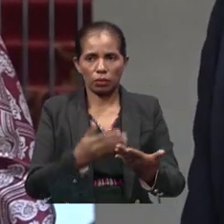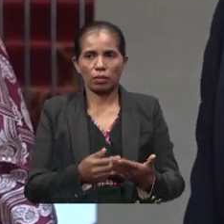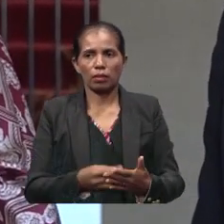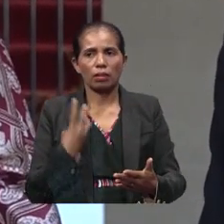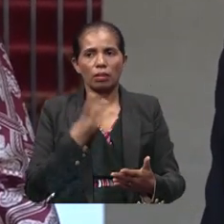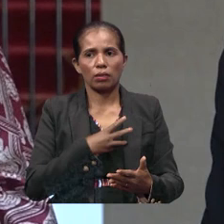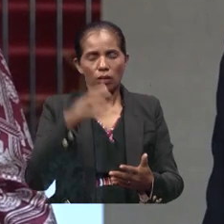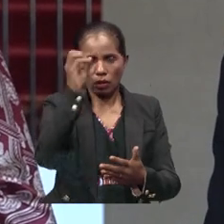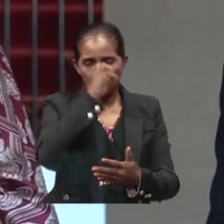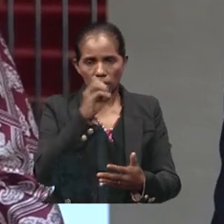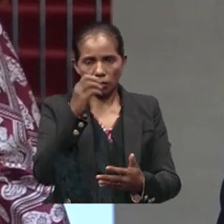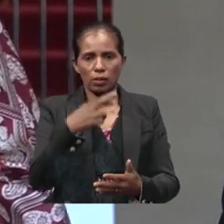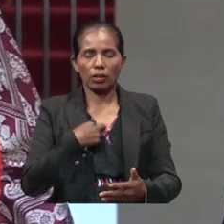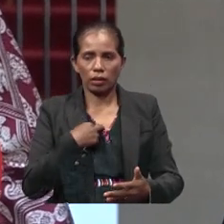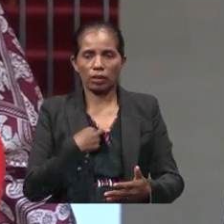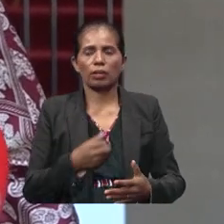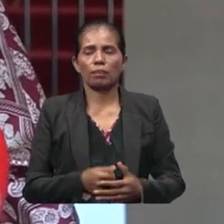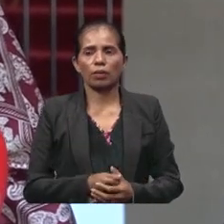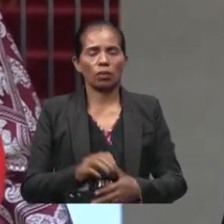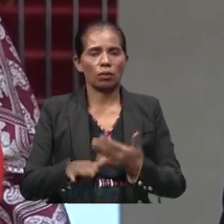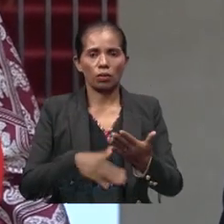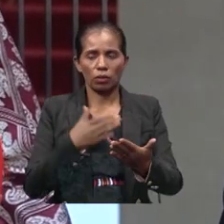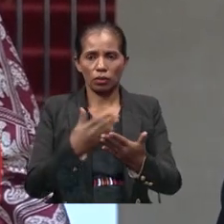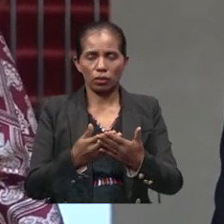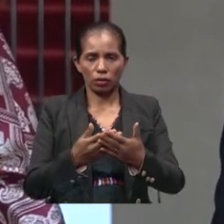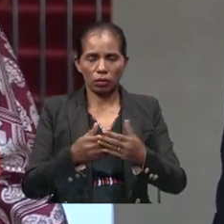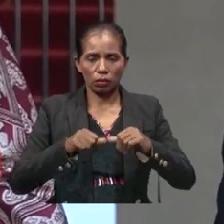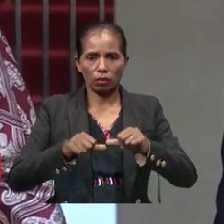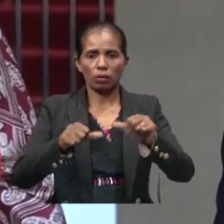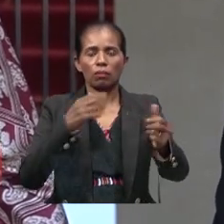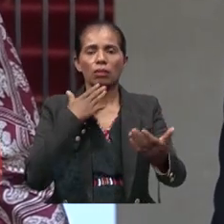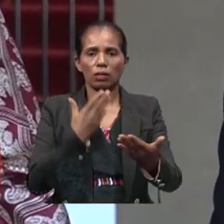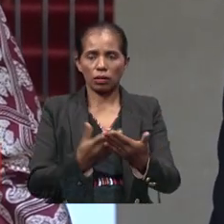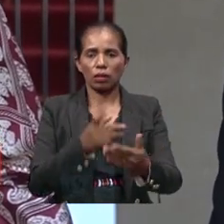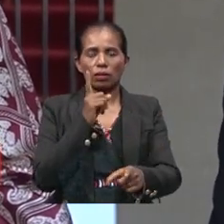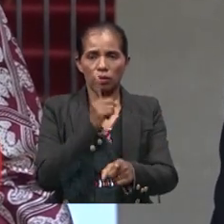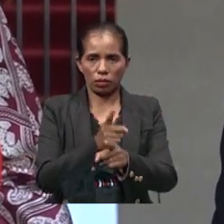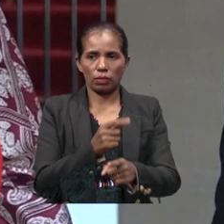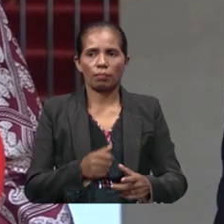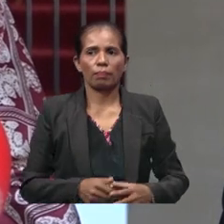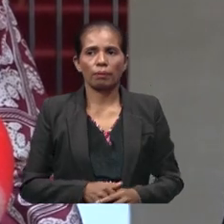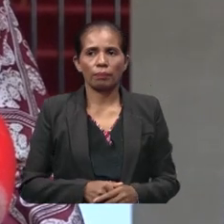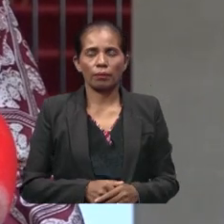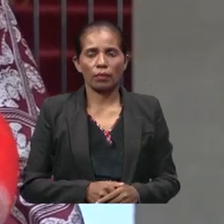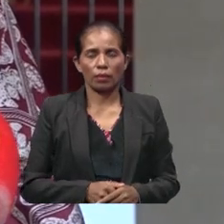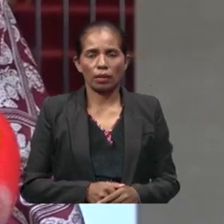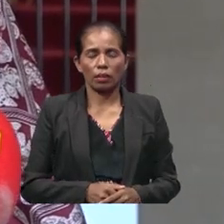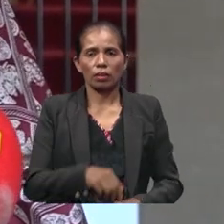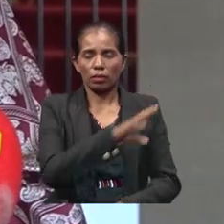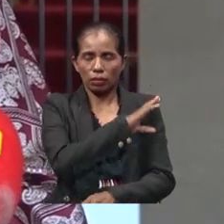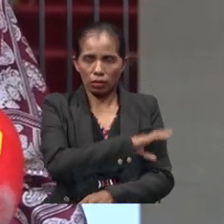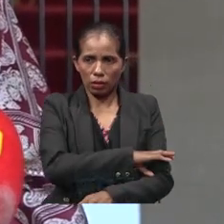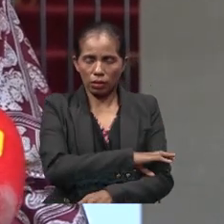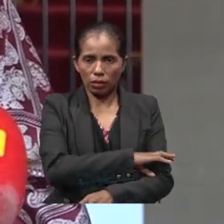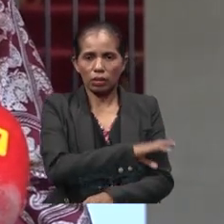minha observação RASIC, boa todo lá o dia que teve, e a segurança, a situação